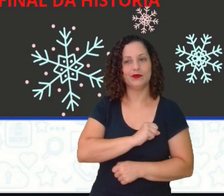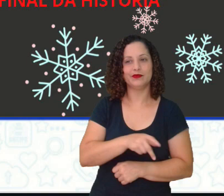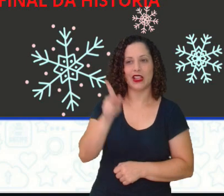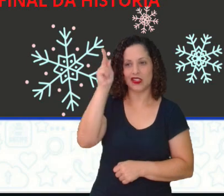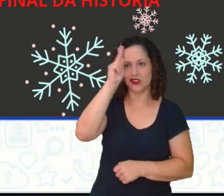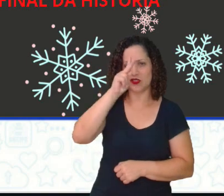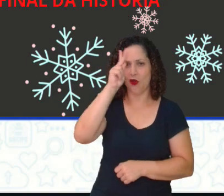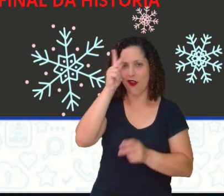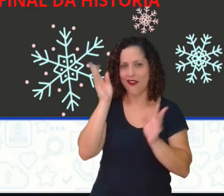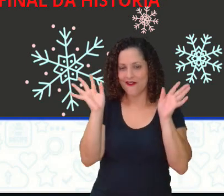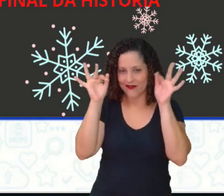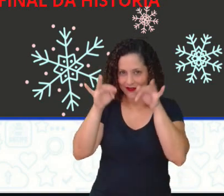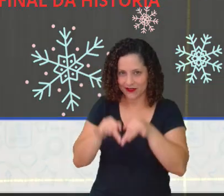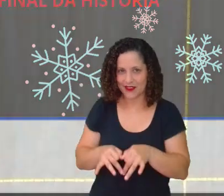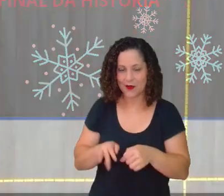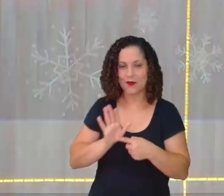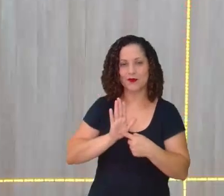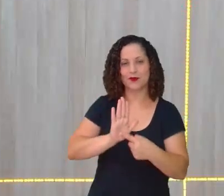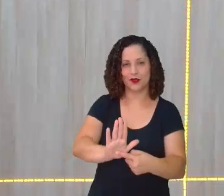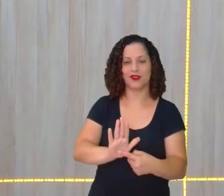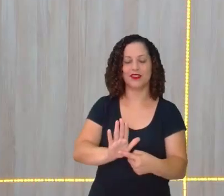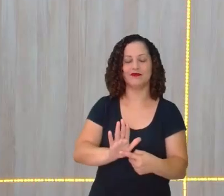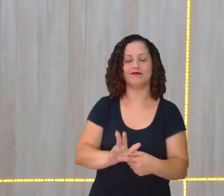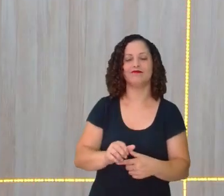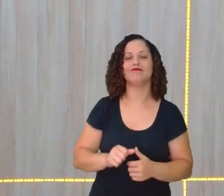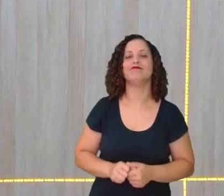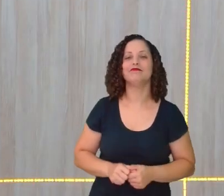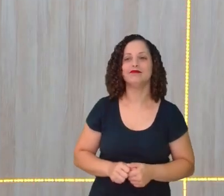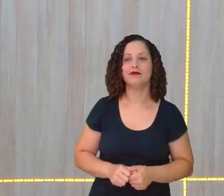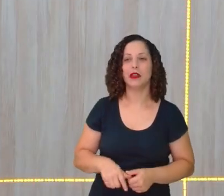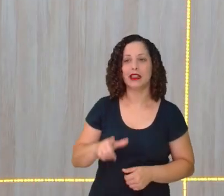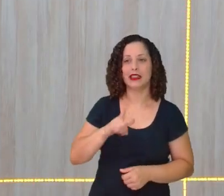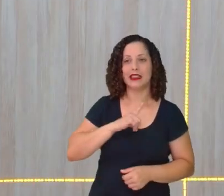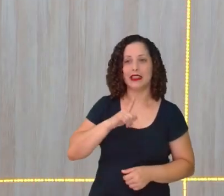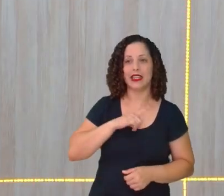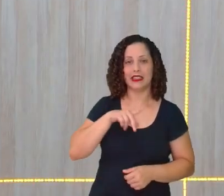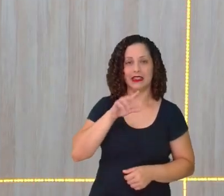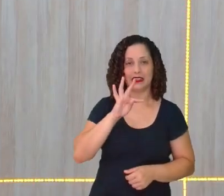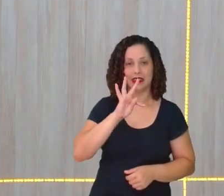história. O filme, The Grinch é o ator principal, né?